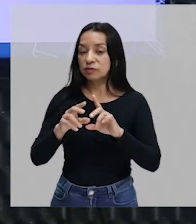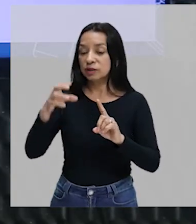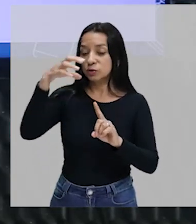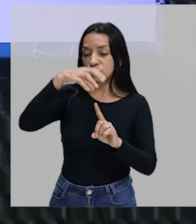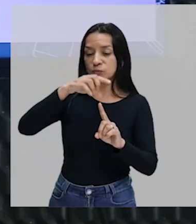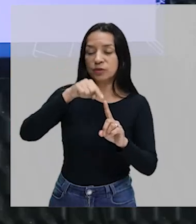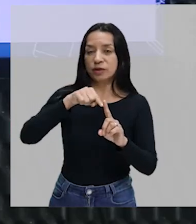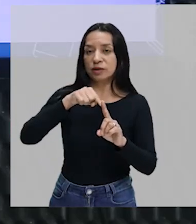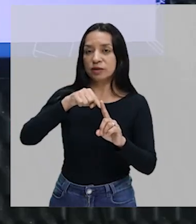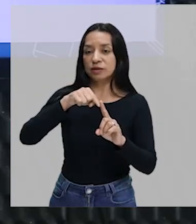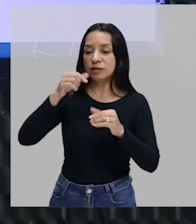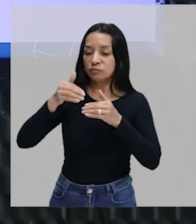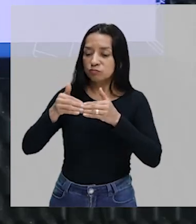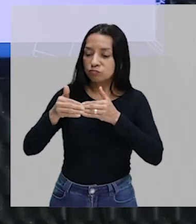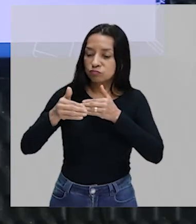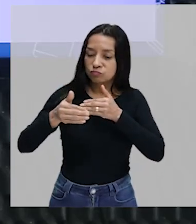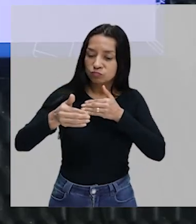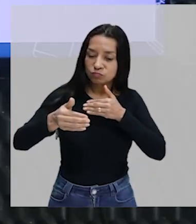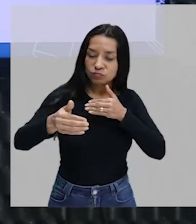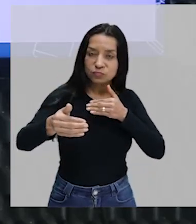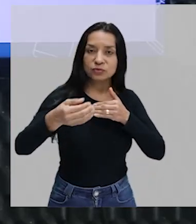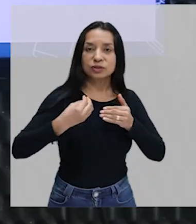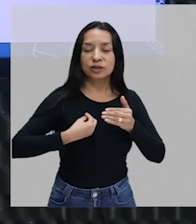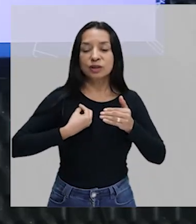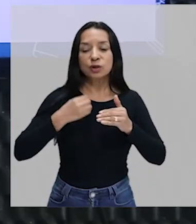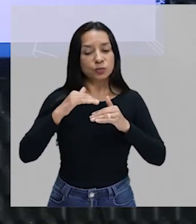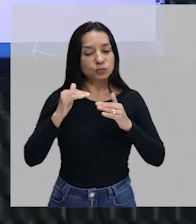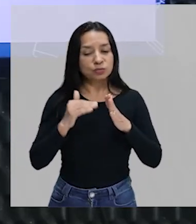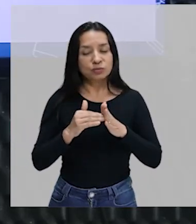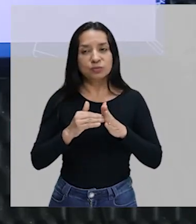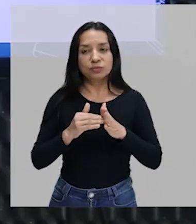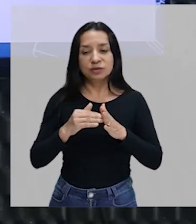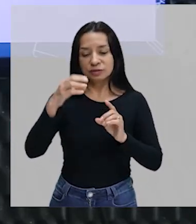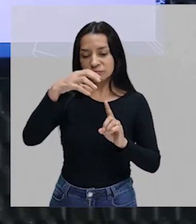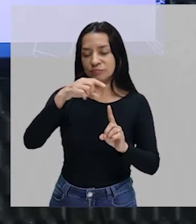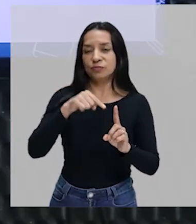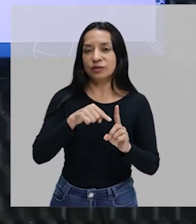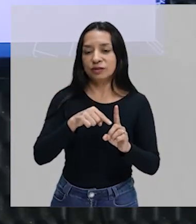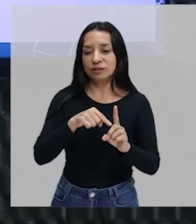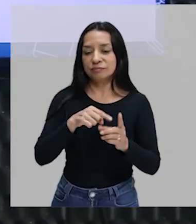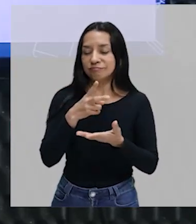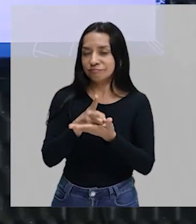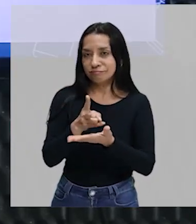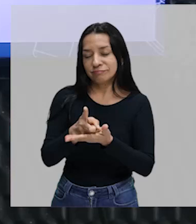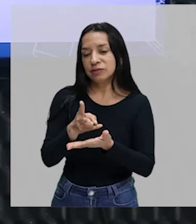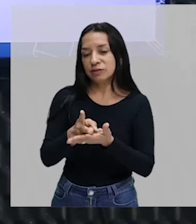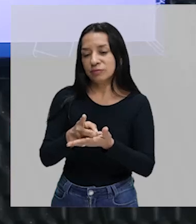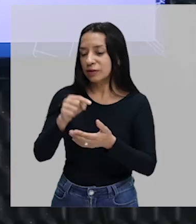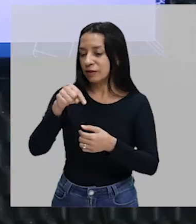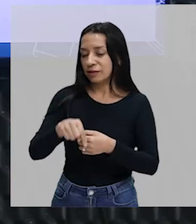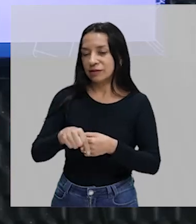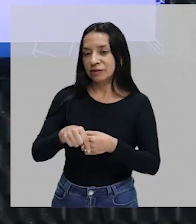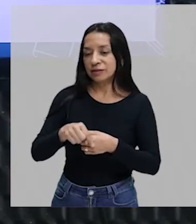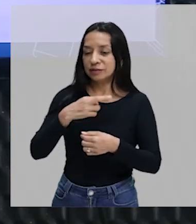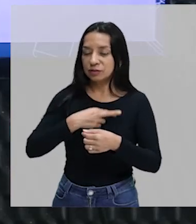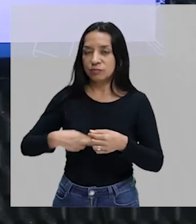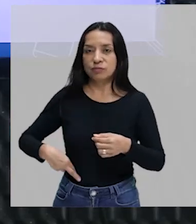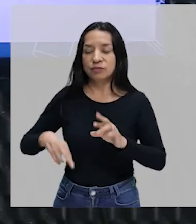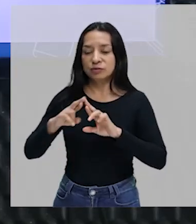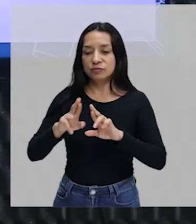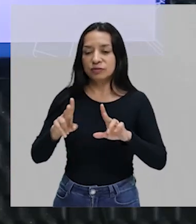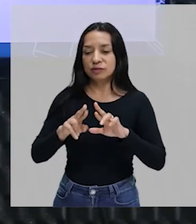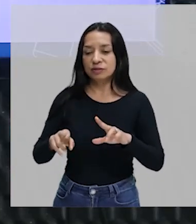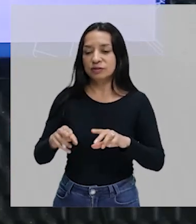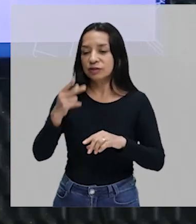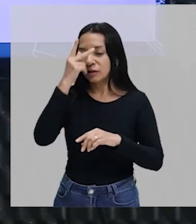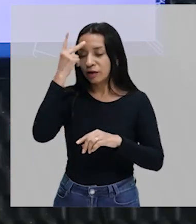rei, aqui na República não é assim. Na República existe um período chamado mandato, onde a pessoa que foi